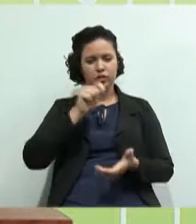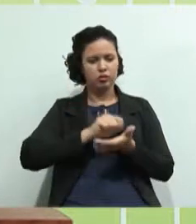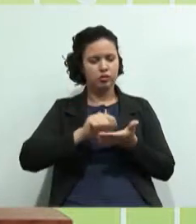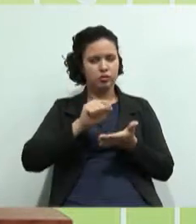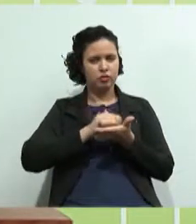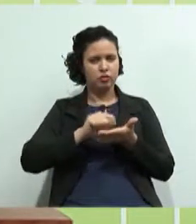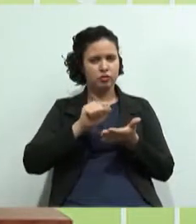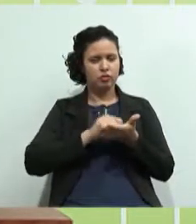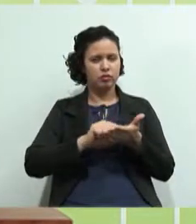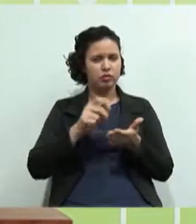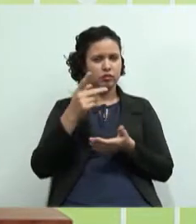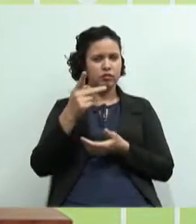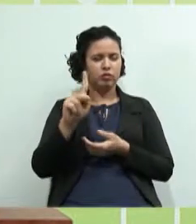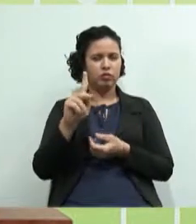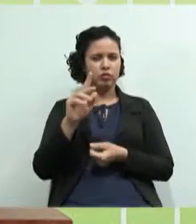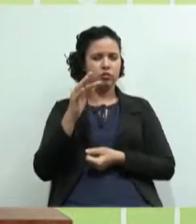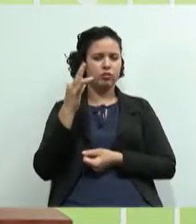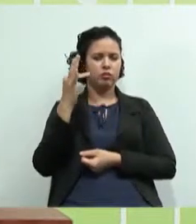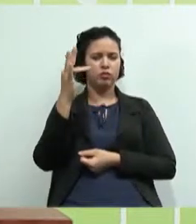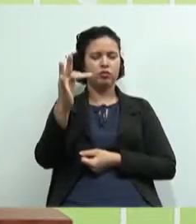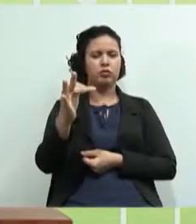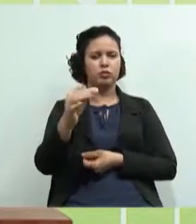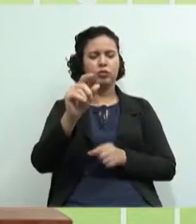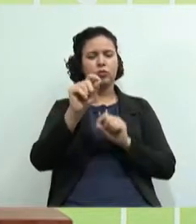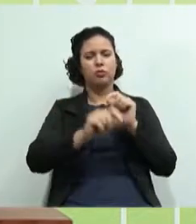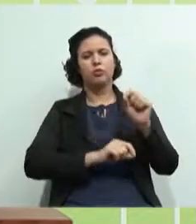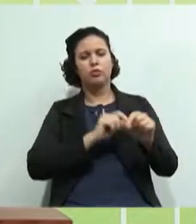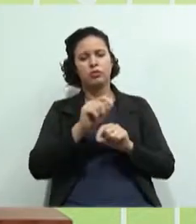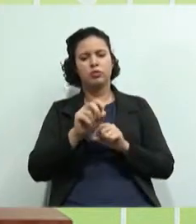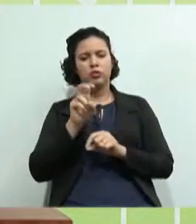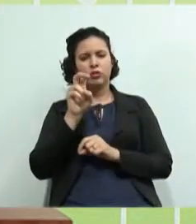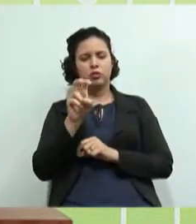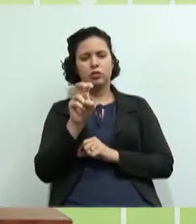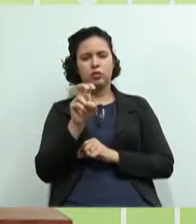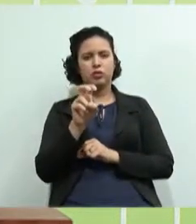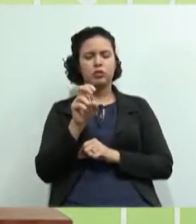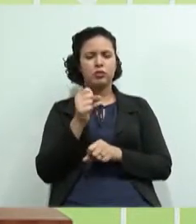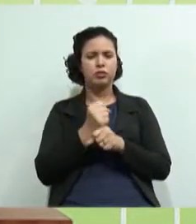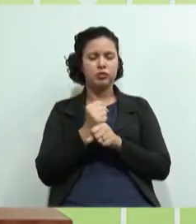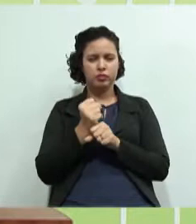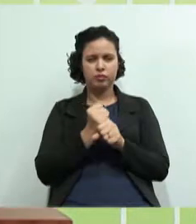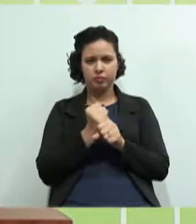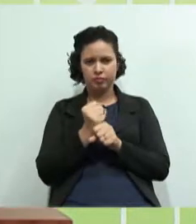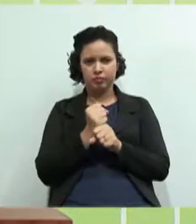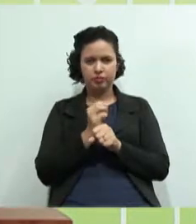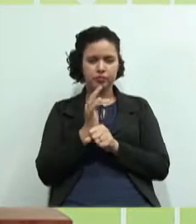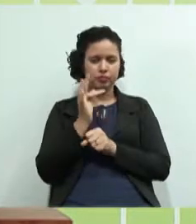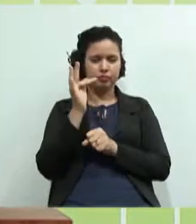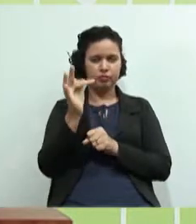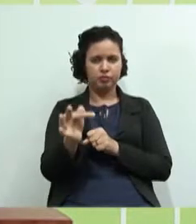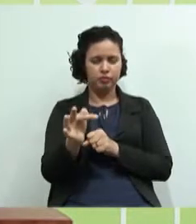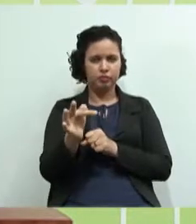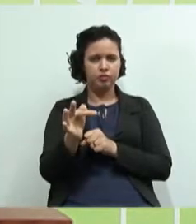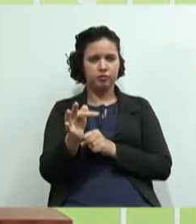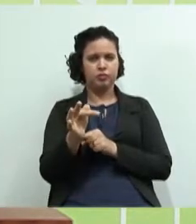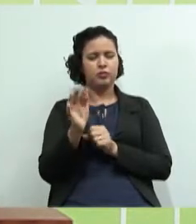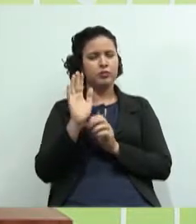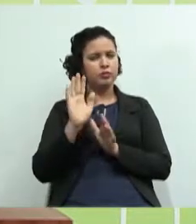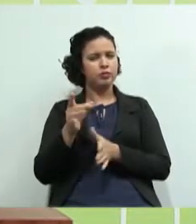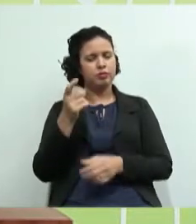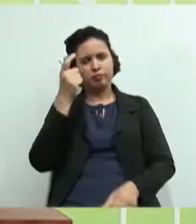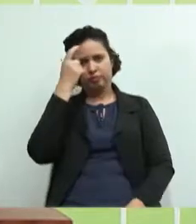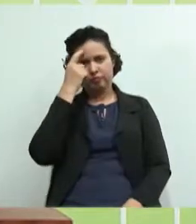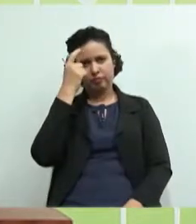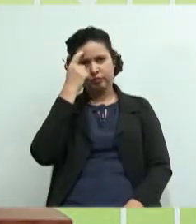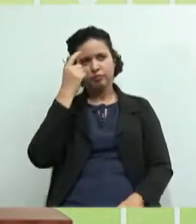caderno. Onde eu estarei, o que eu serei daqui a 5 anos, tá bom? É um futuro. De repente você vai começar a refletir